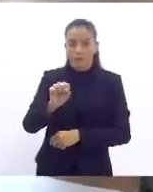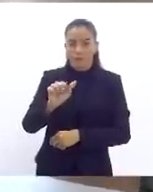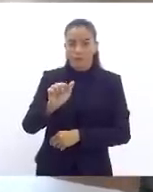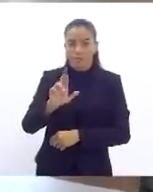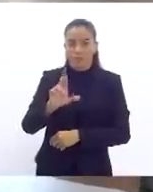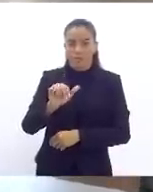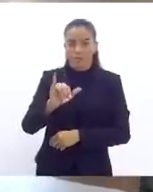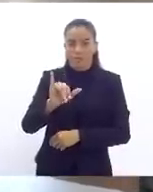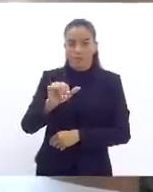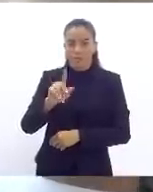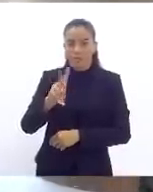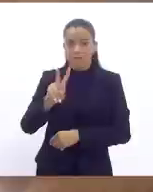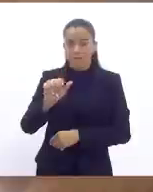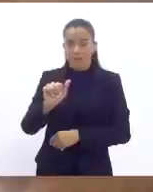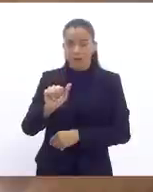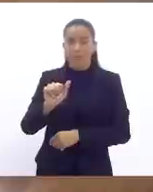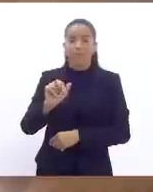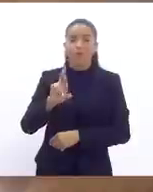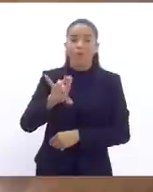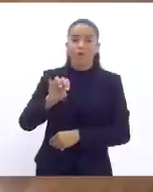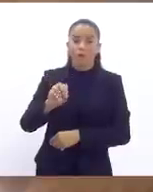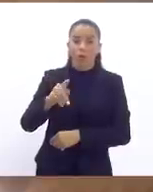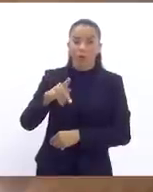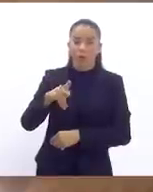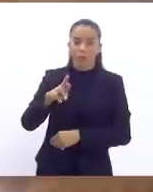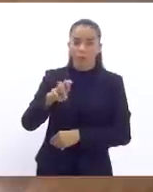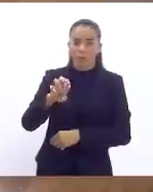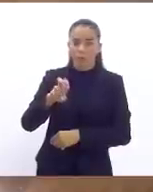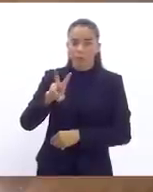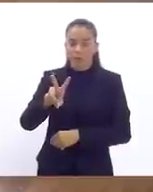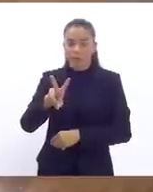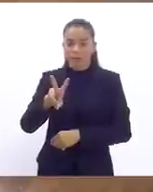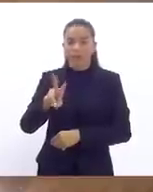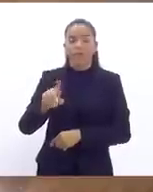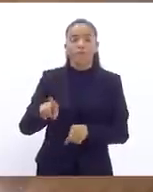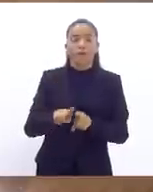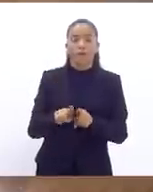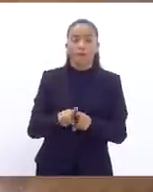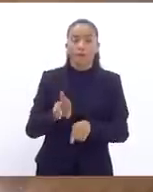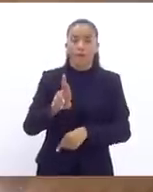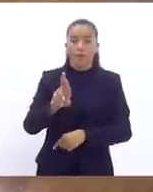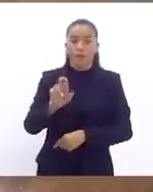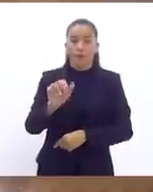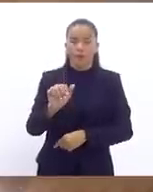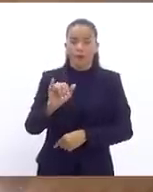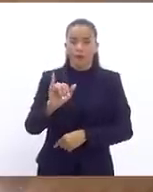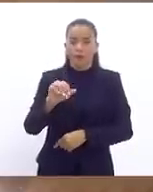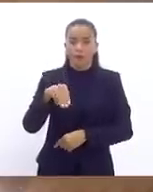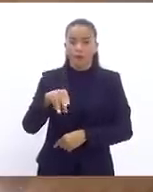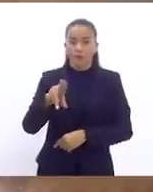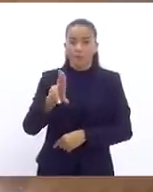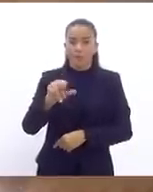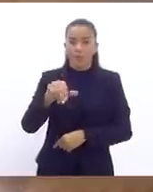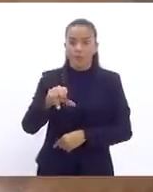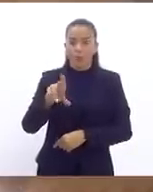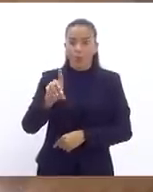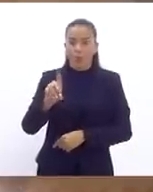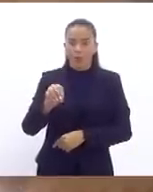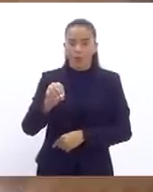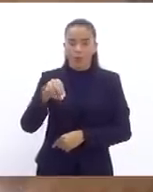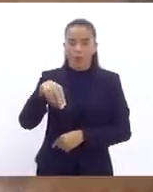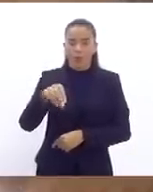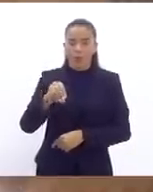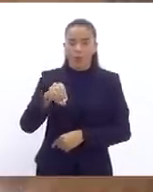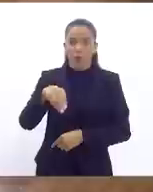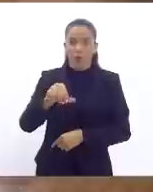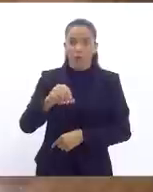Previdência o senhor Raimundo Nonato de Mesquita diretor de assuntos jurídicos